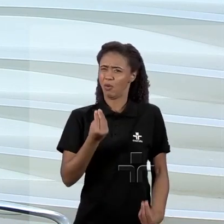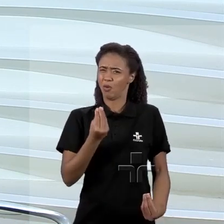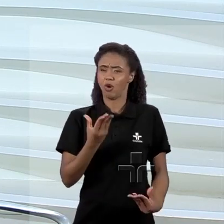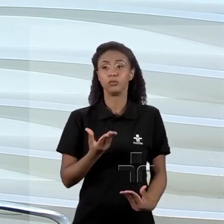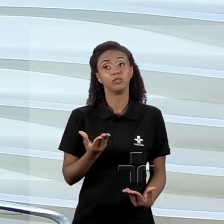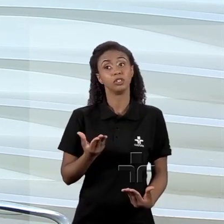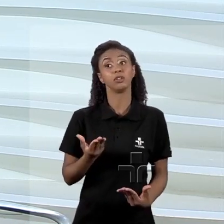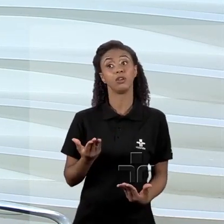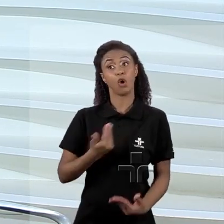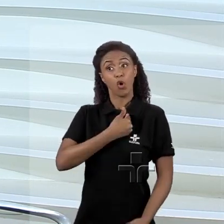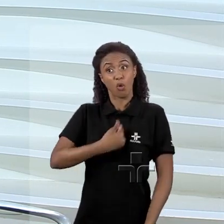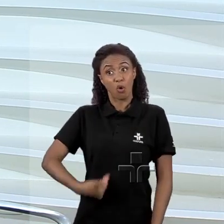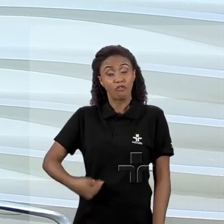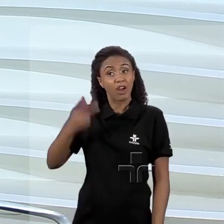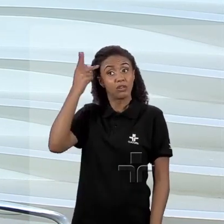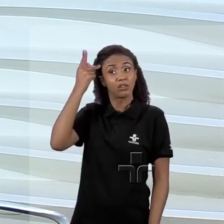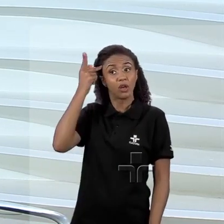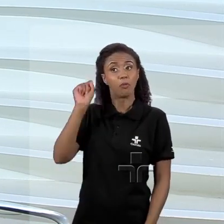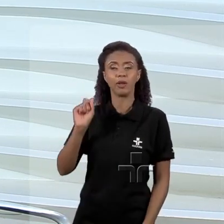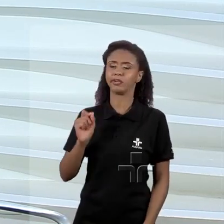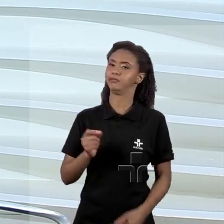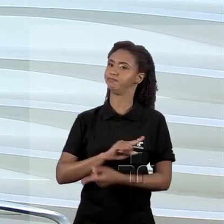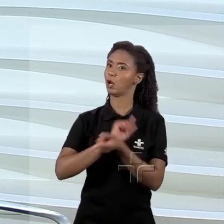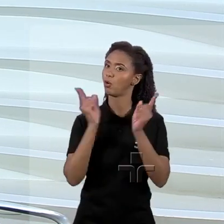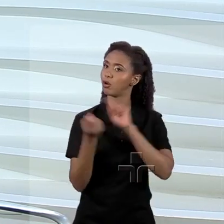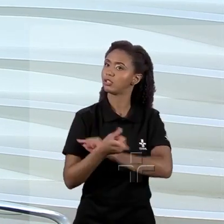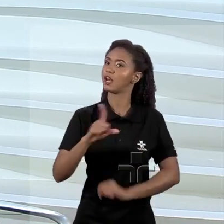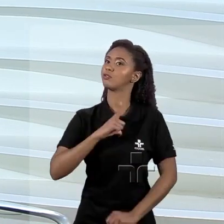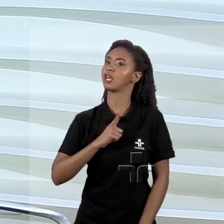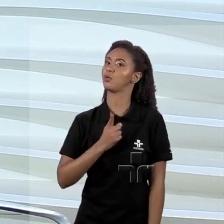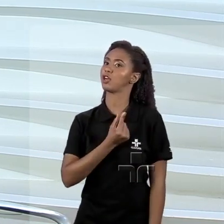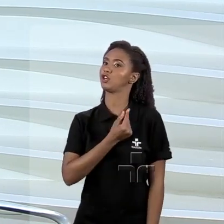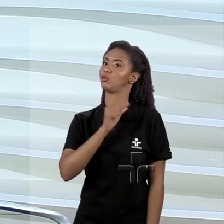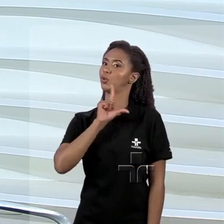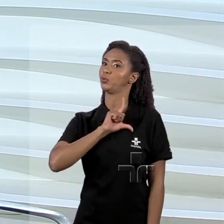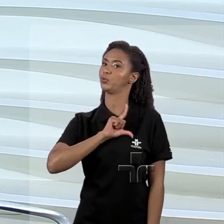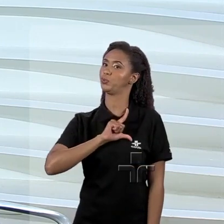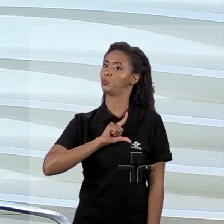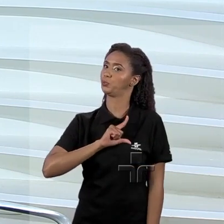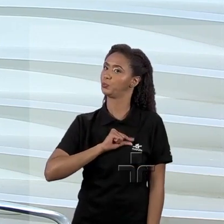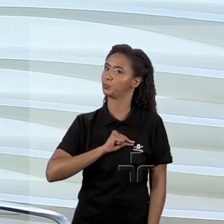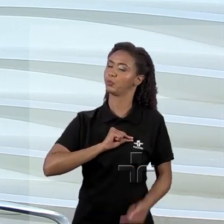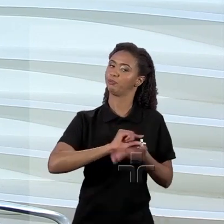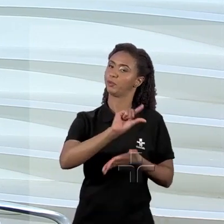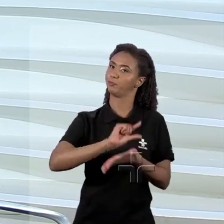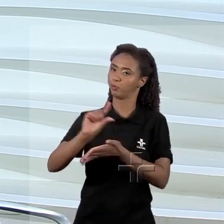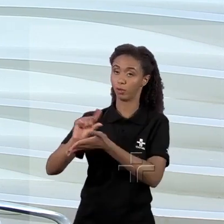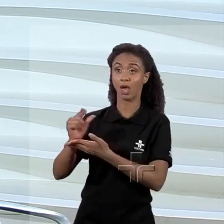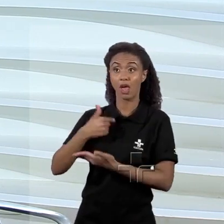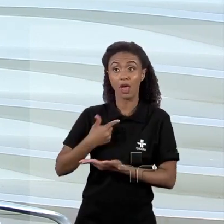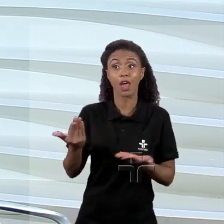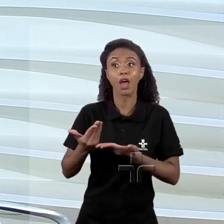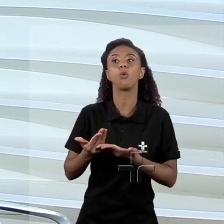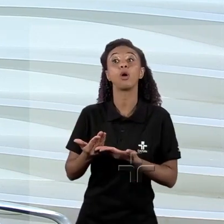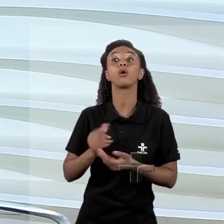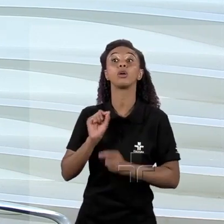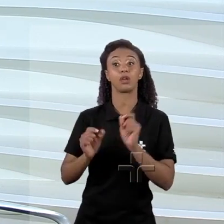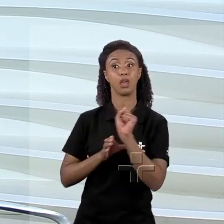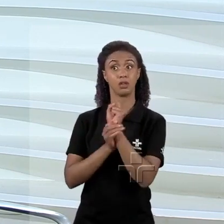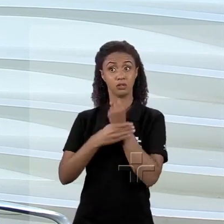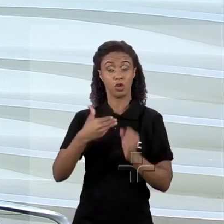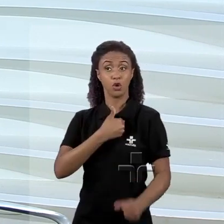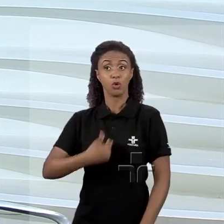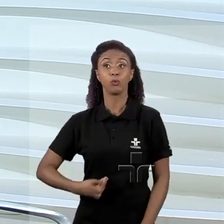Estado de São Paulo. Ao contrário, há uma redução no investimento da segurança pública. Eu não vou diminuir, eu vou aumentar. E vou dar à segurança pública um